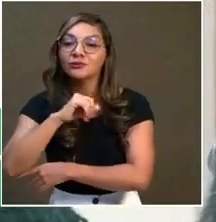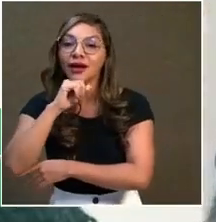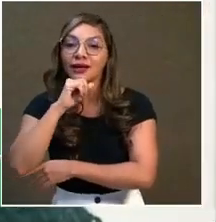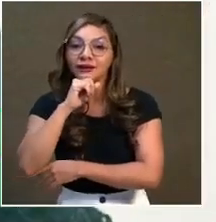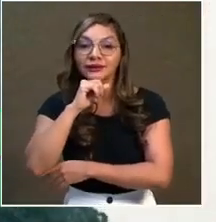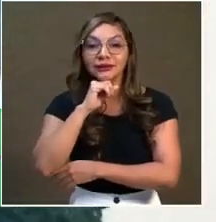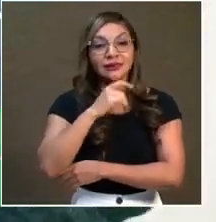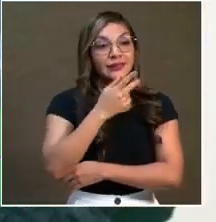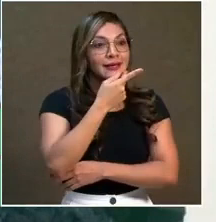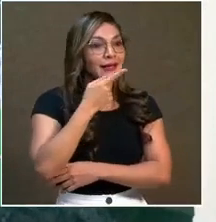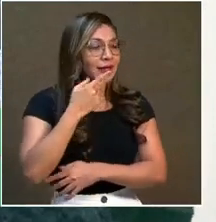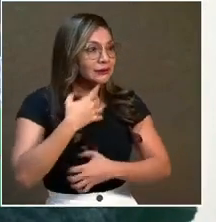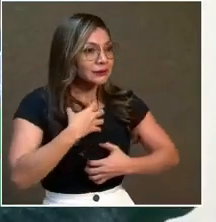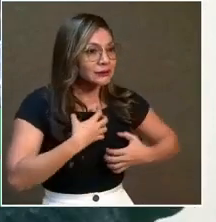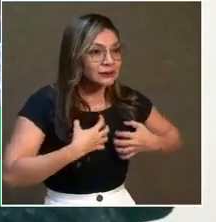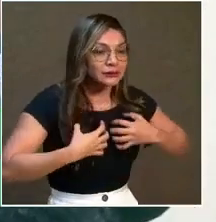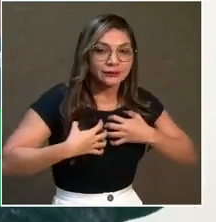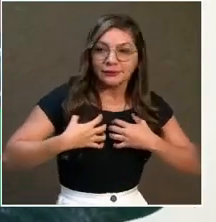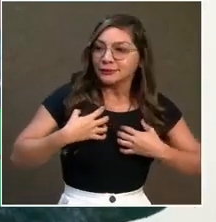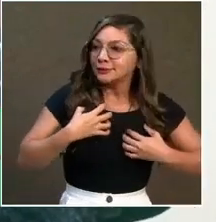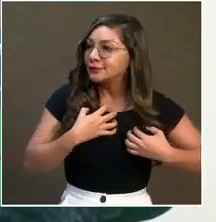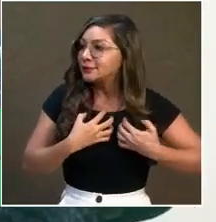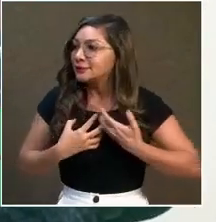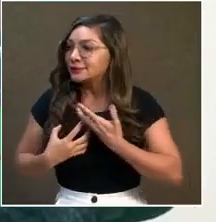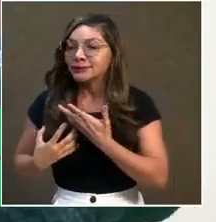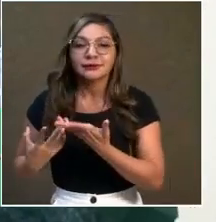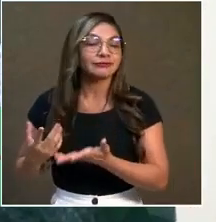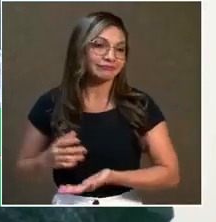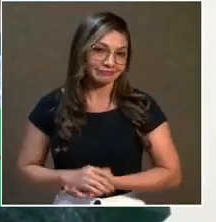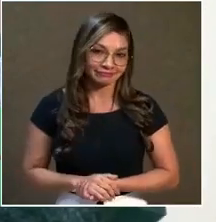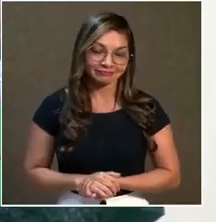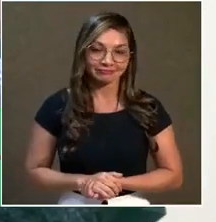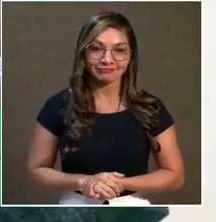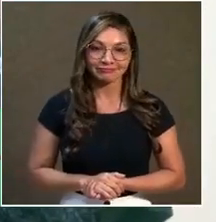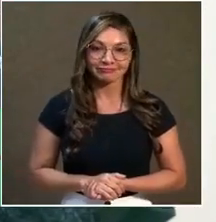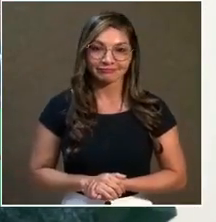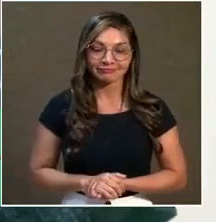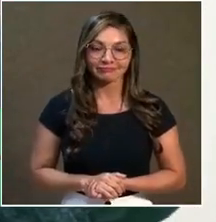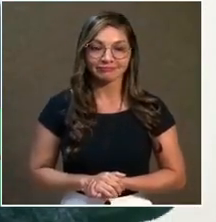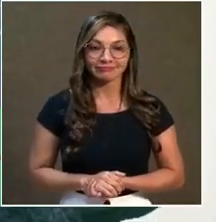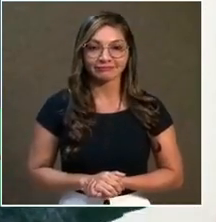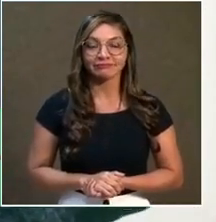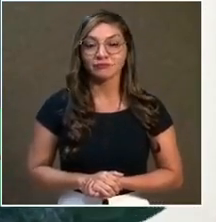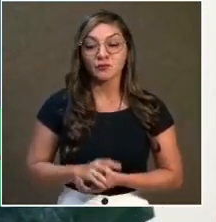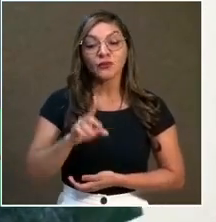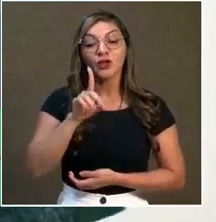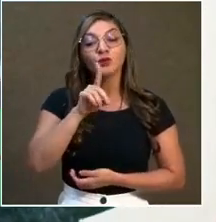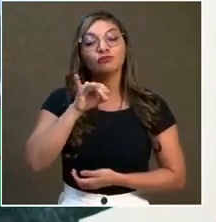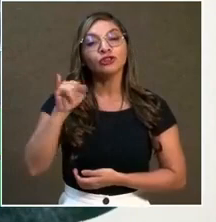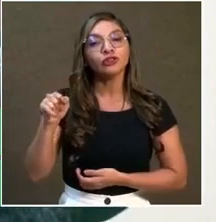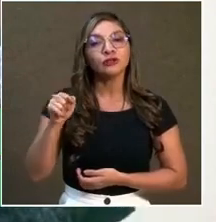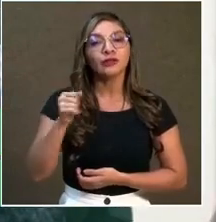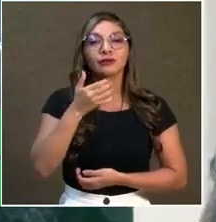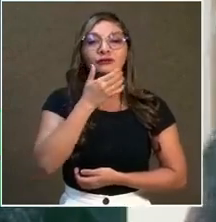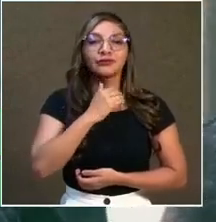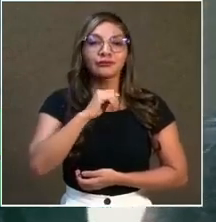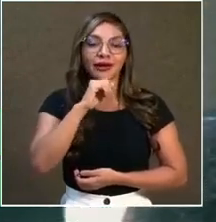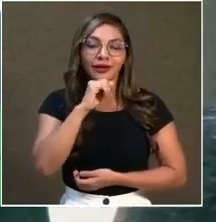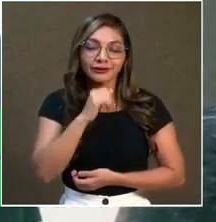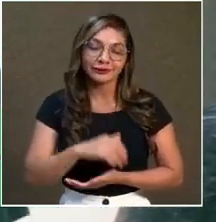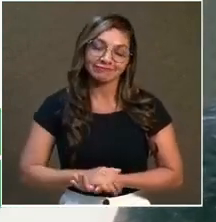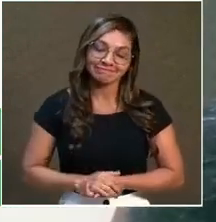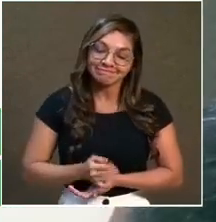completamente desestruturado, falando do pai, aqui, no dia dos pais, eu